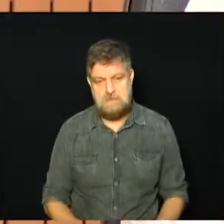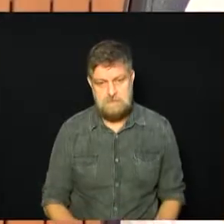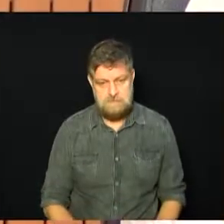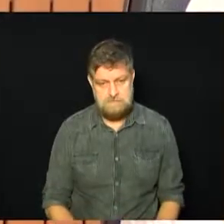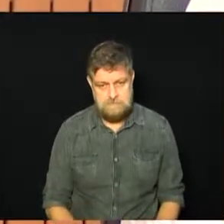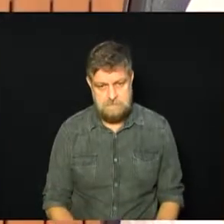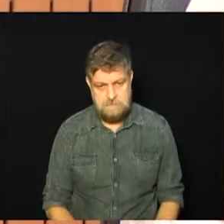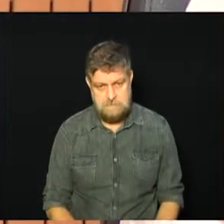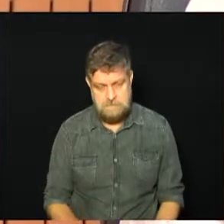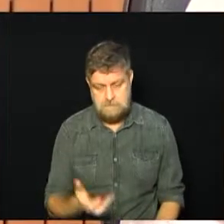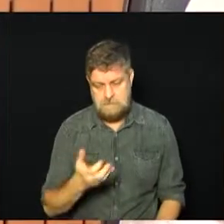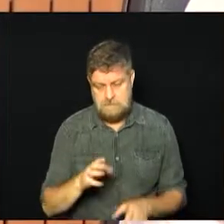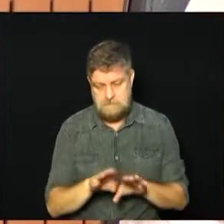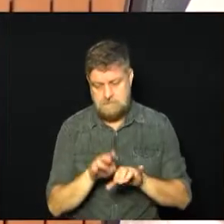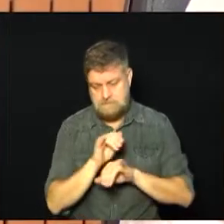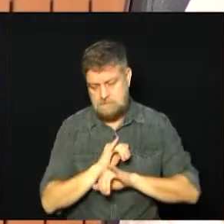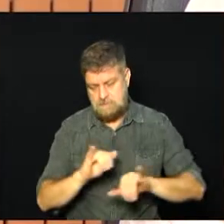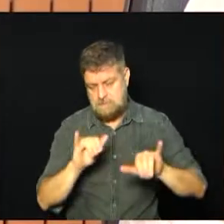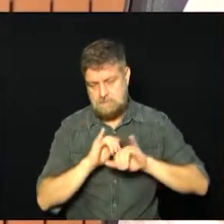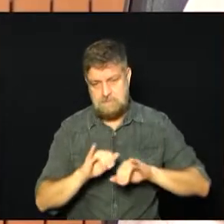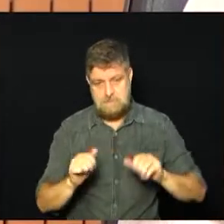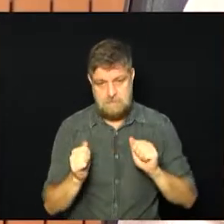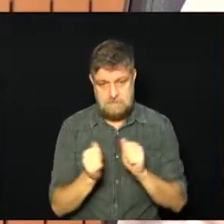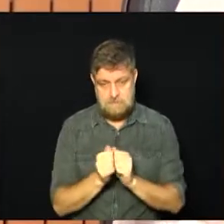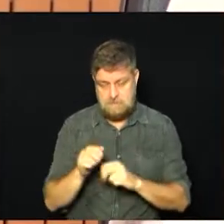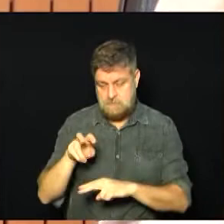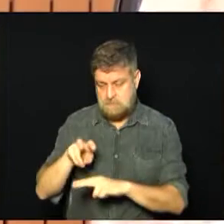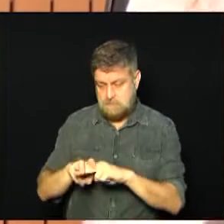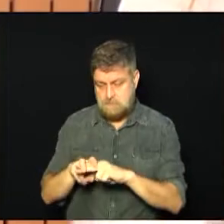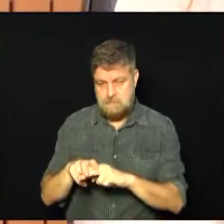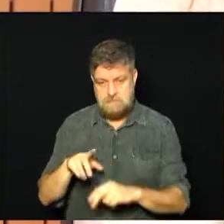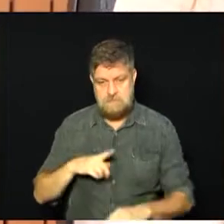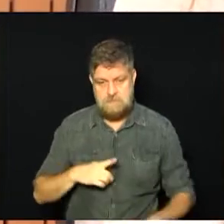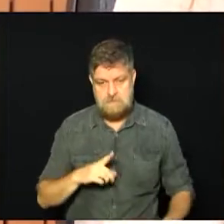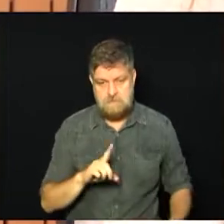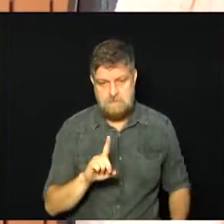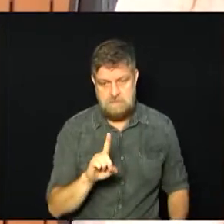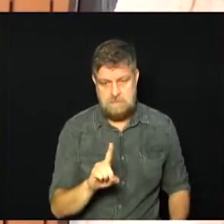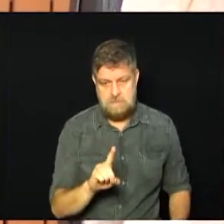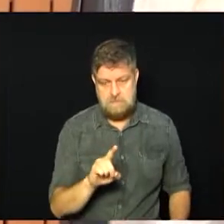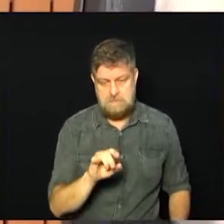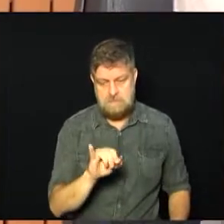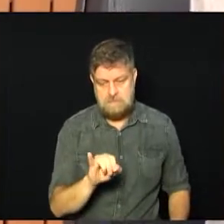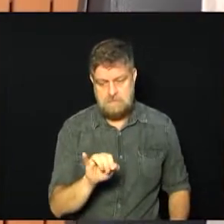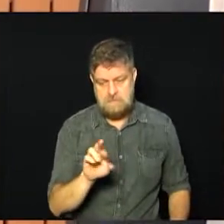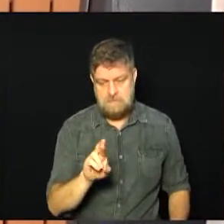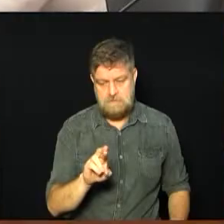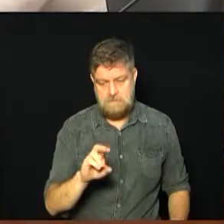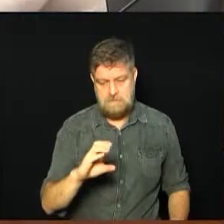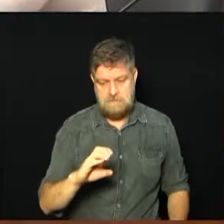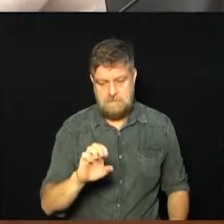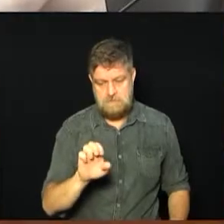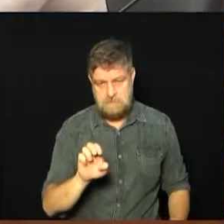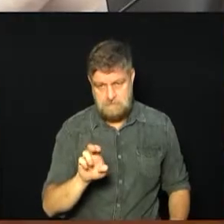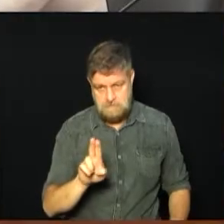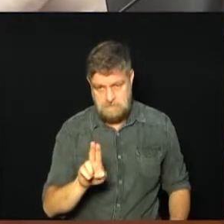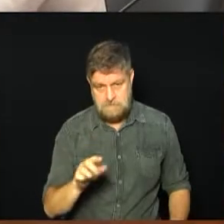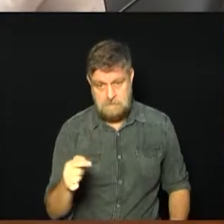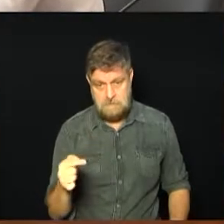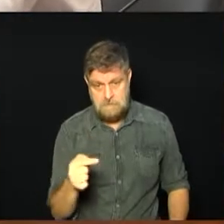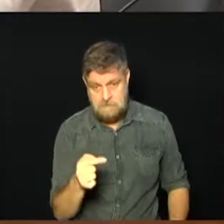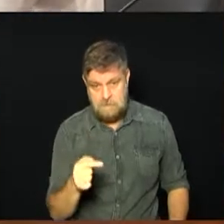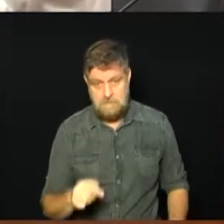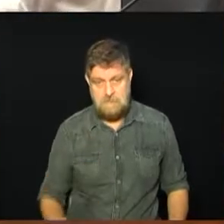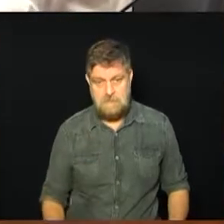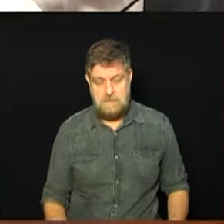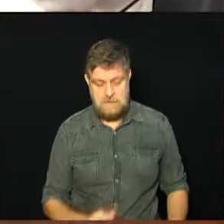secretária. Quero também anunciar que está conosco na mesa aqui, Dirceu Pereira Júnior, que é diretor técnico operacional da CETEC,